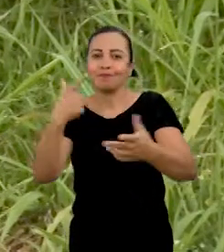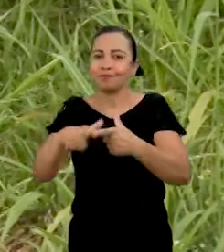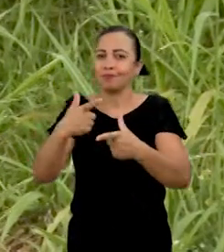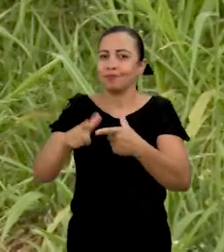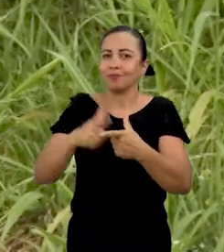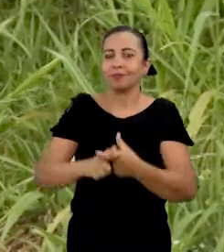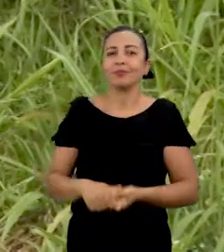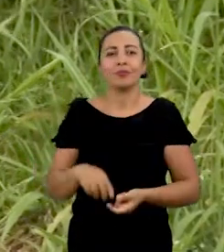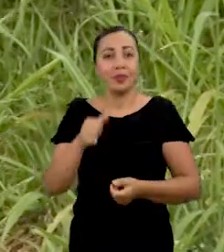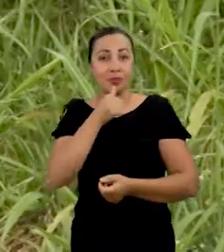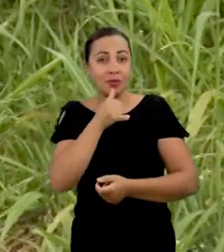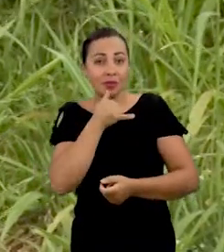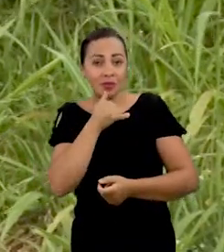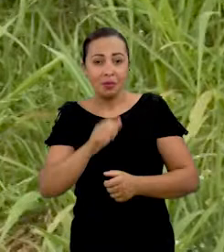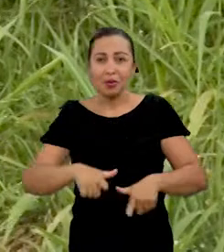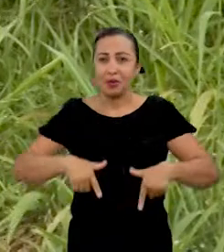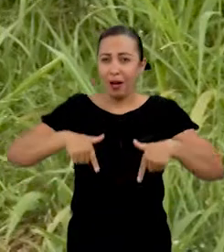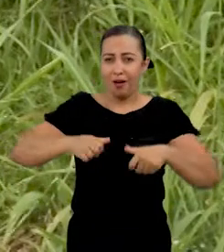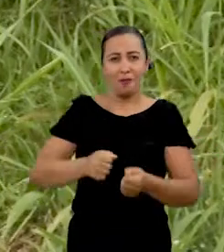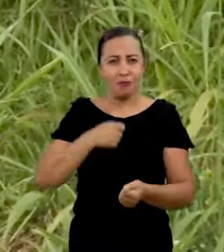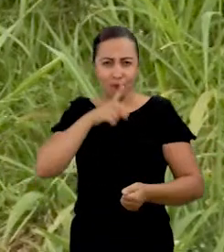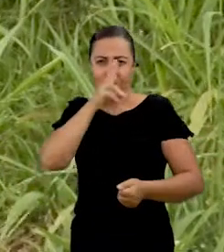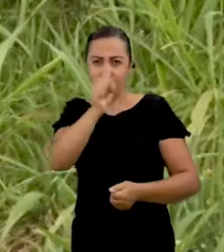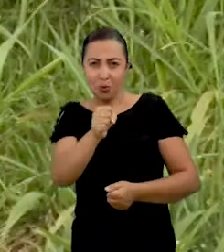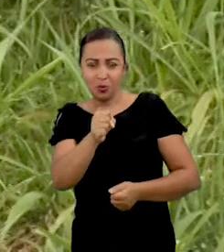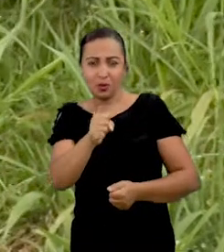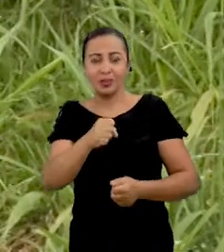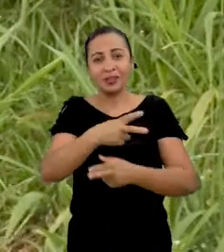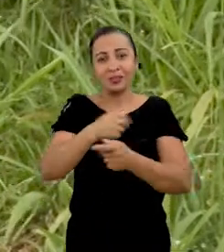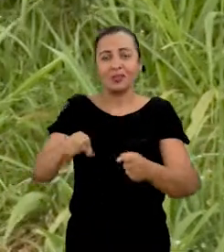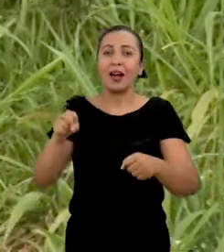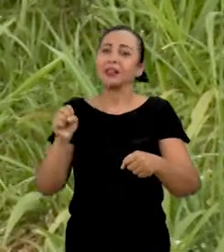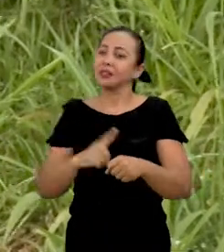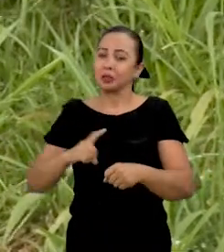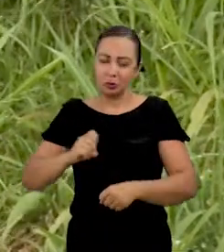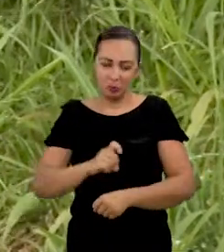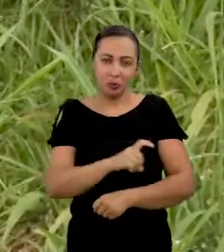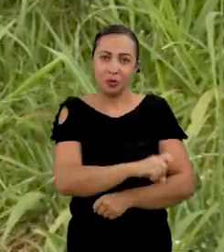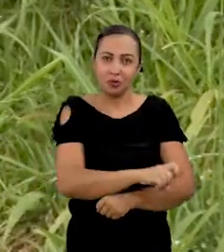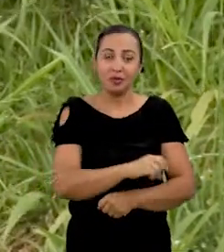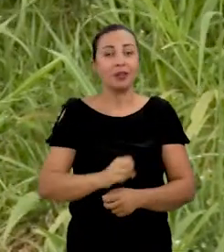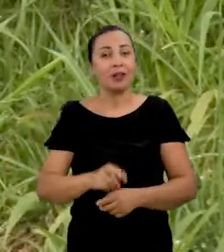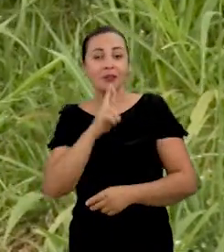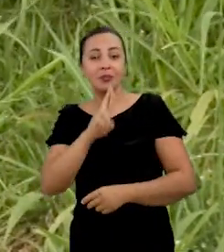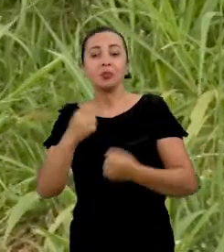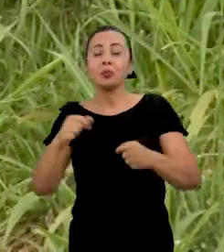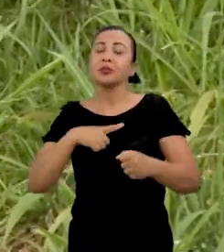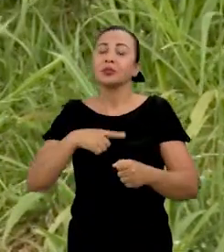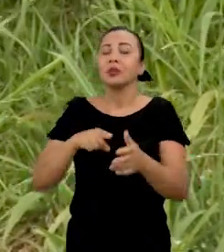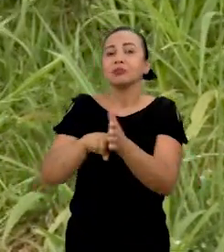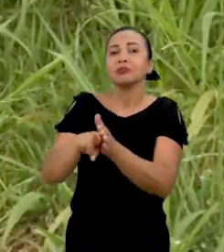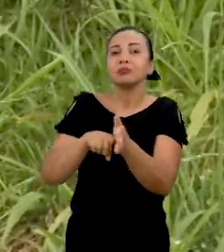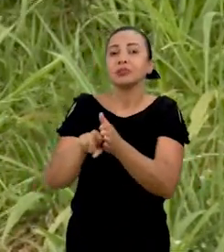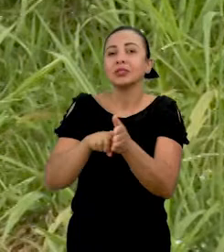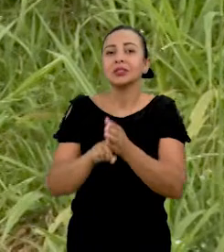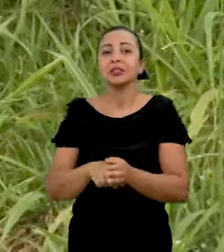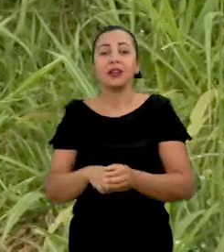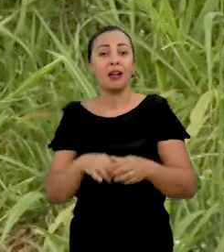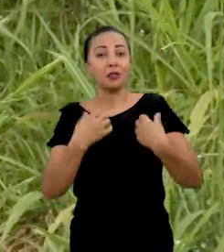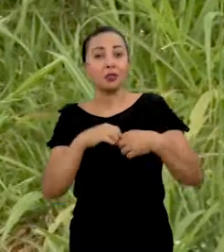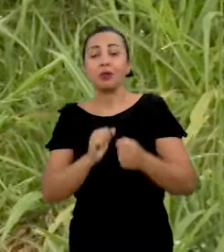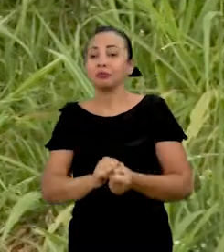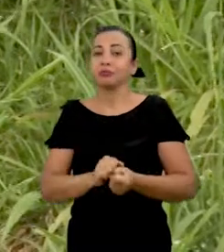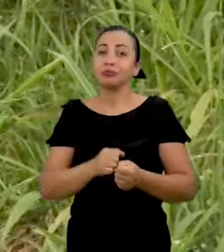problemas, a exemplo da resistência a certos tipos de bactérias. A solução pode vir de uma pesquisa do Instituto Federal do